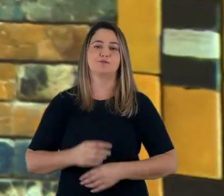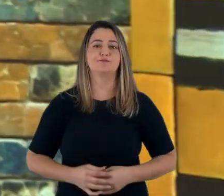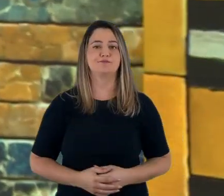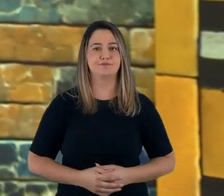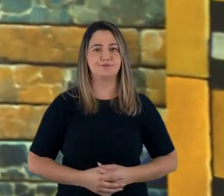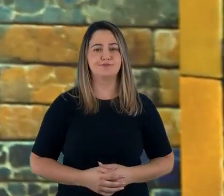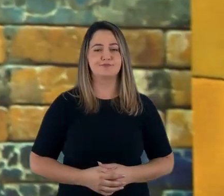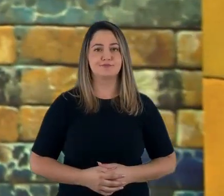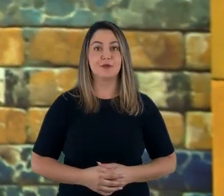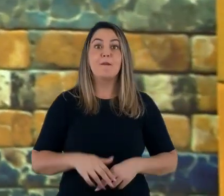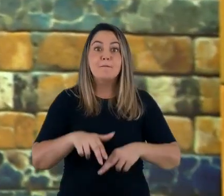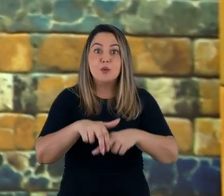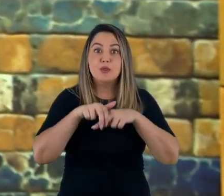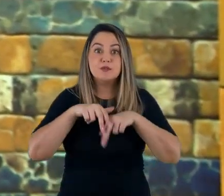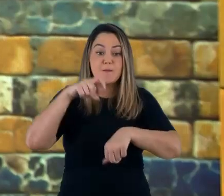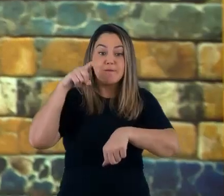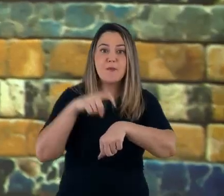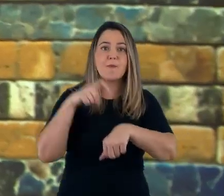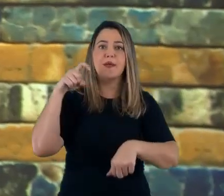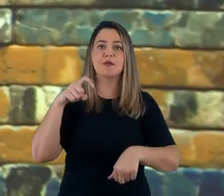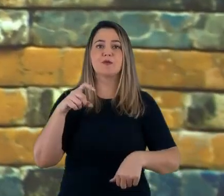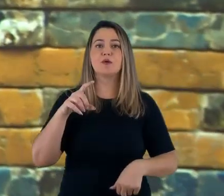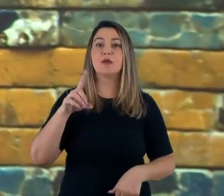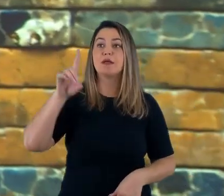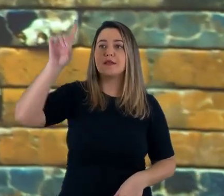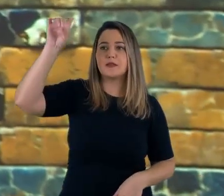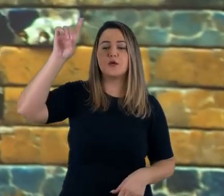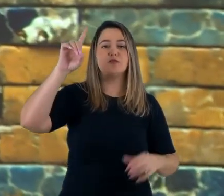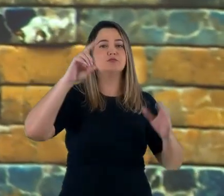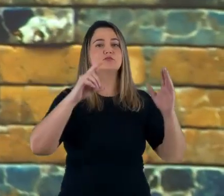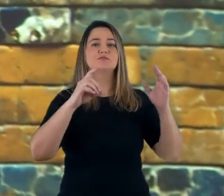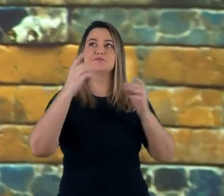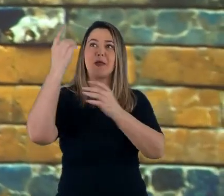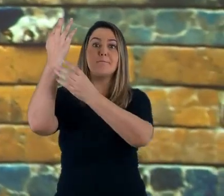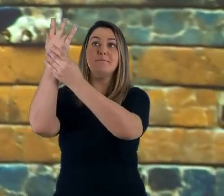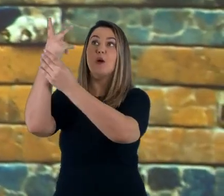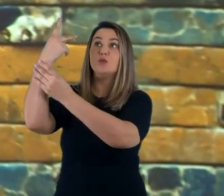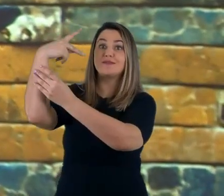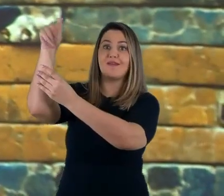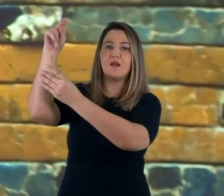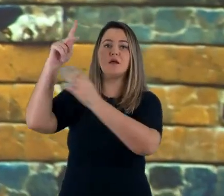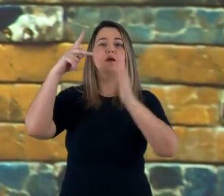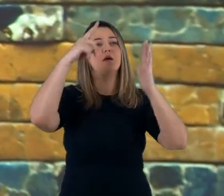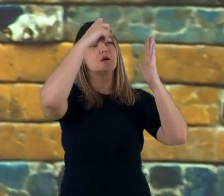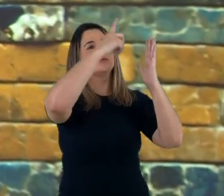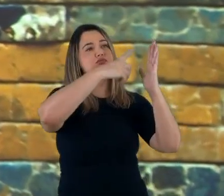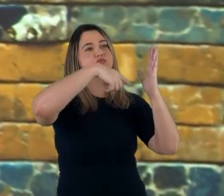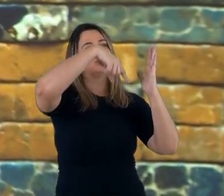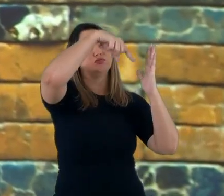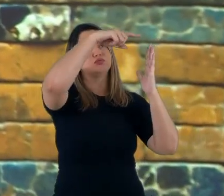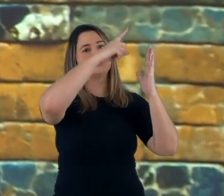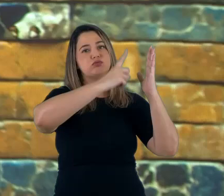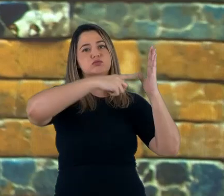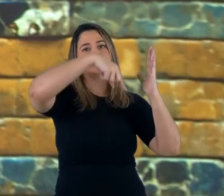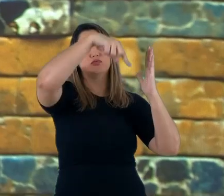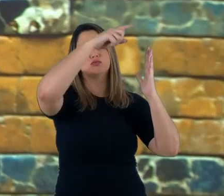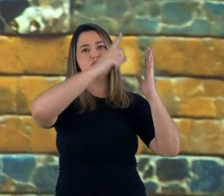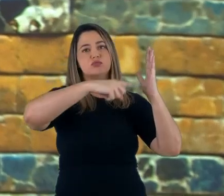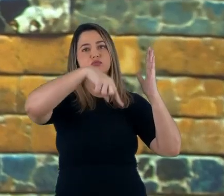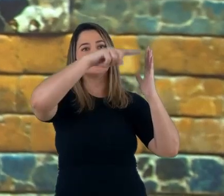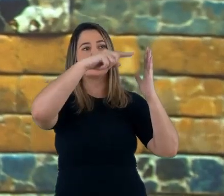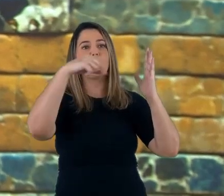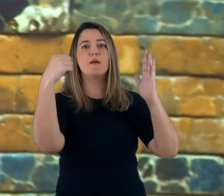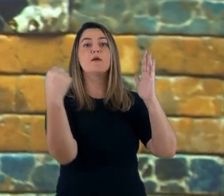nesse momento que a mão de Deus apareceu ali, escrevendo sobre a parede a sentença contra